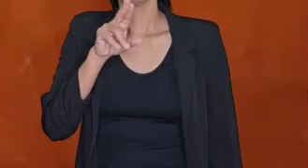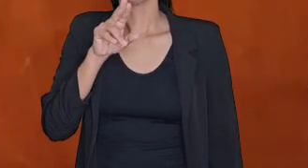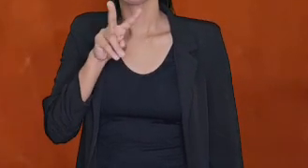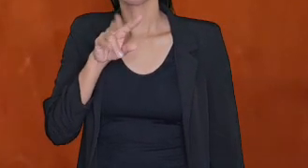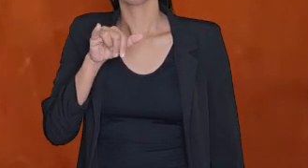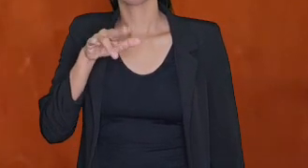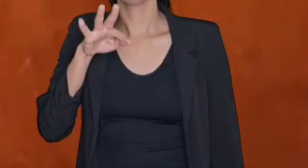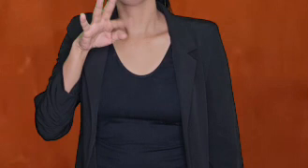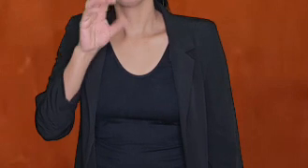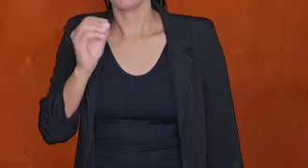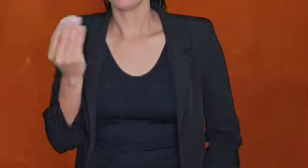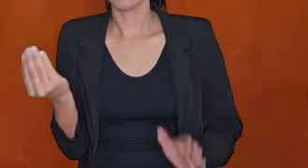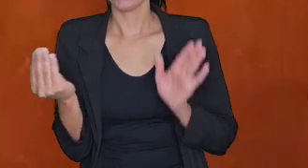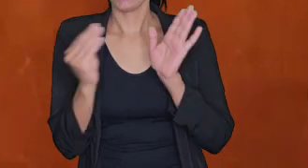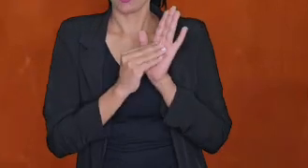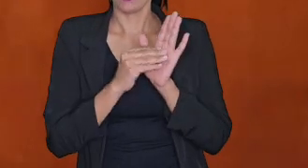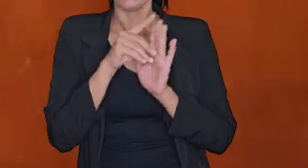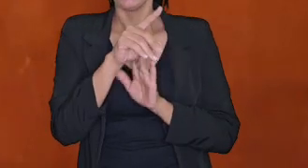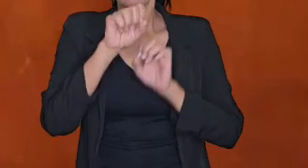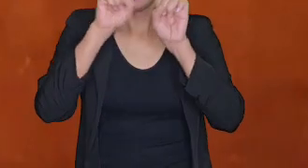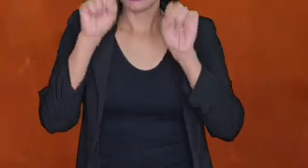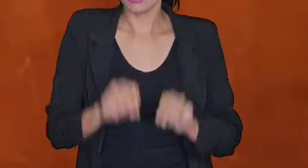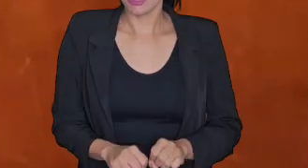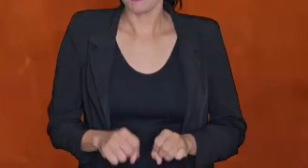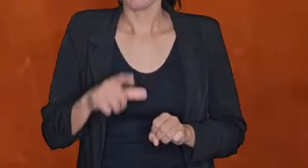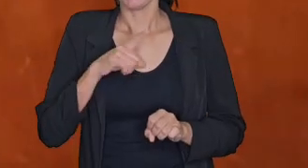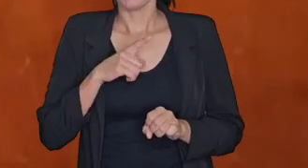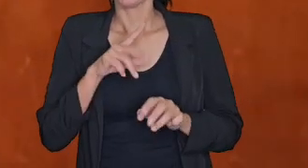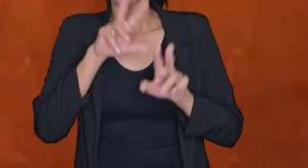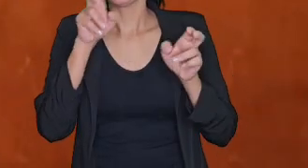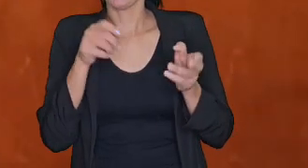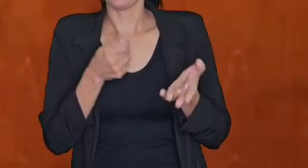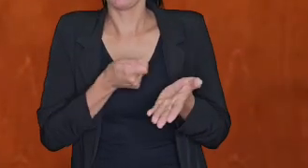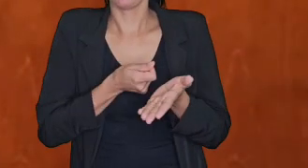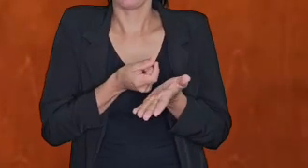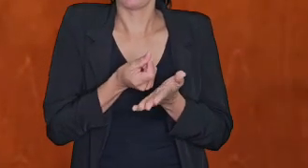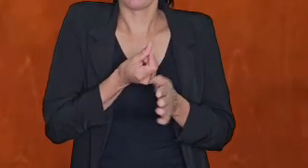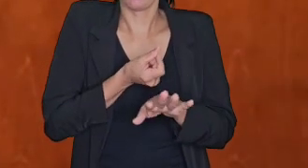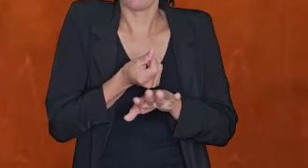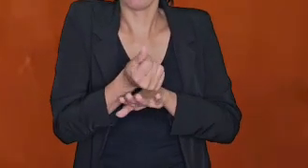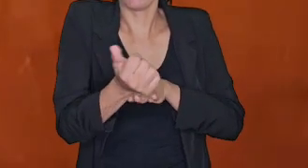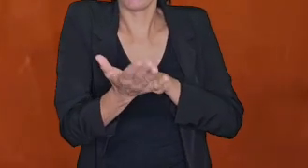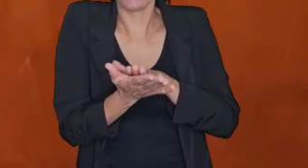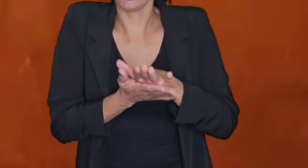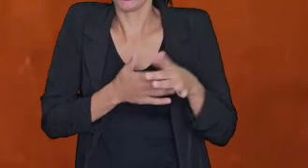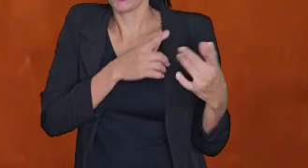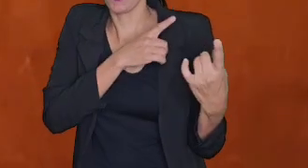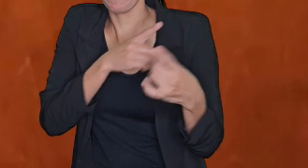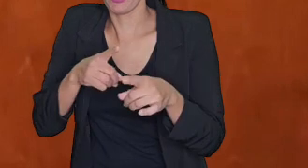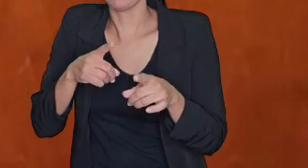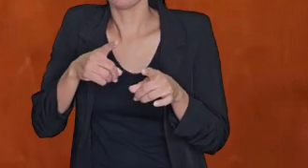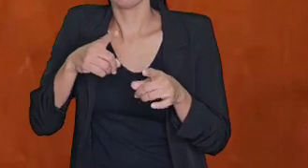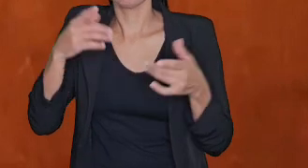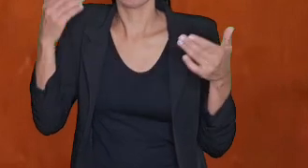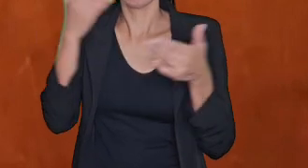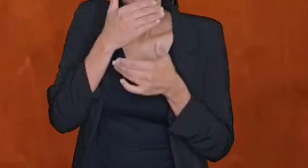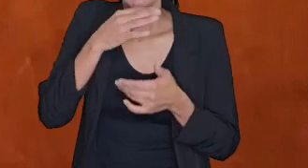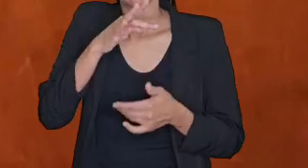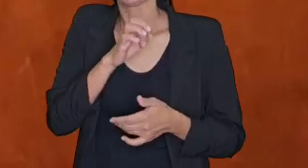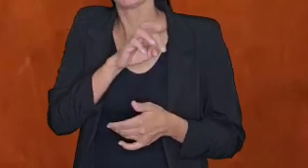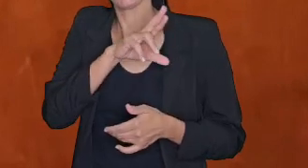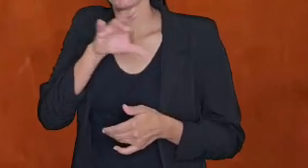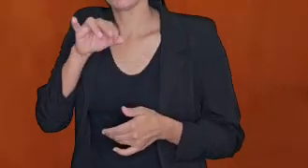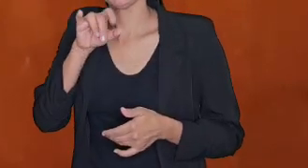Esse provimento 88 colocou notários e registradores nesse sistema de prevenção à lavagem de dinheiro e também combate ao